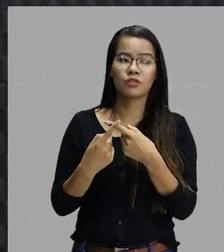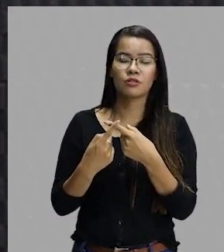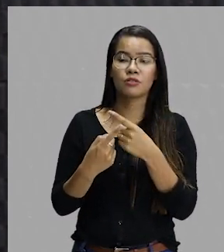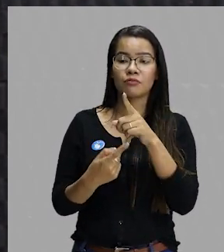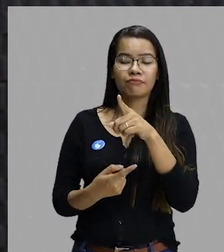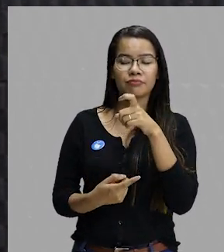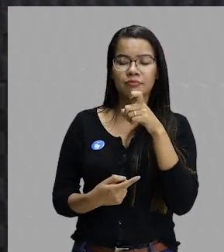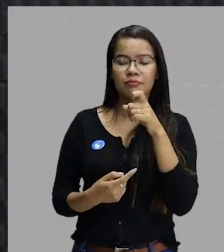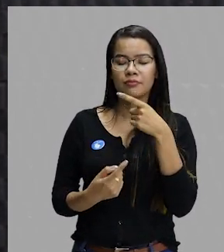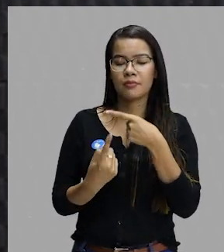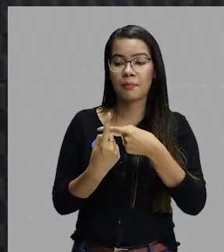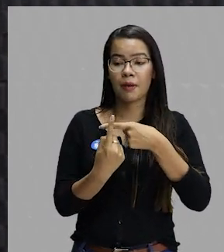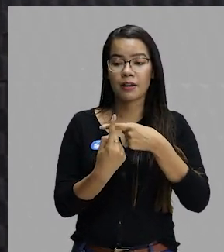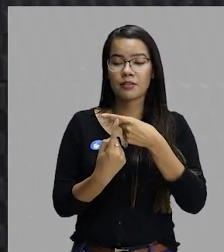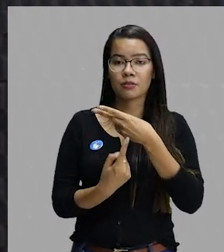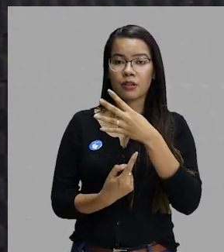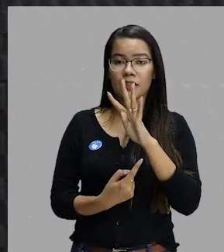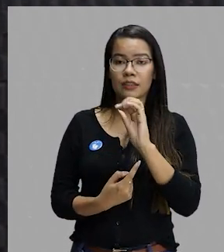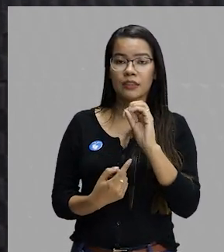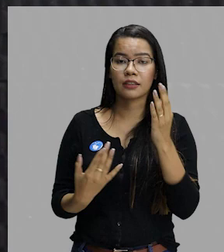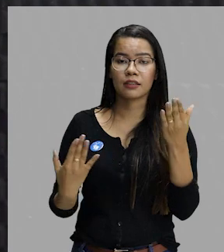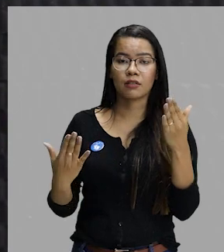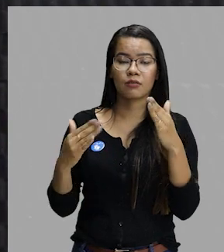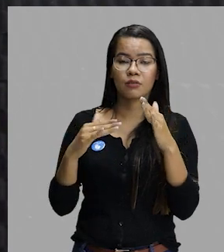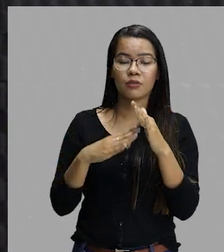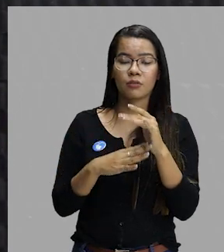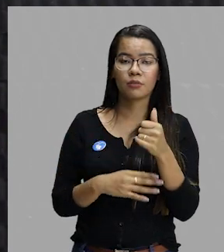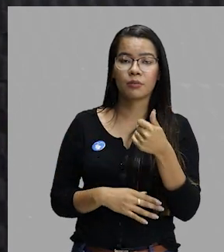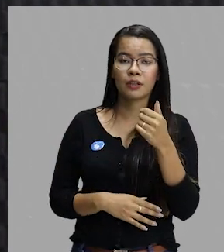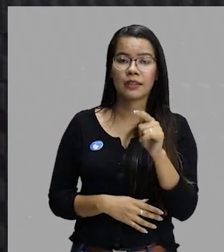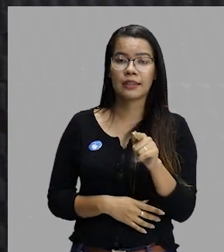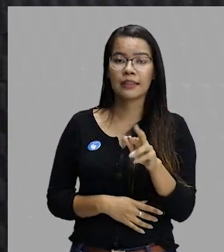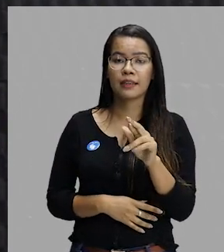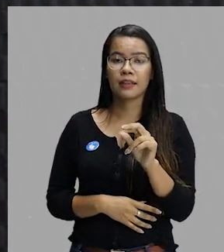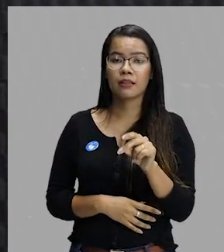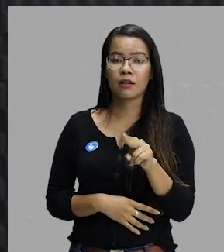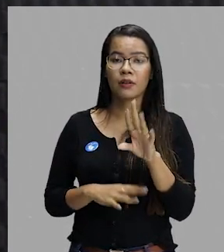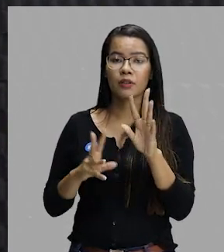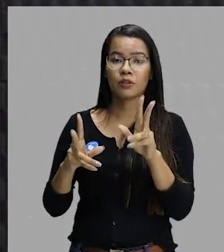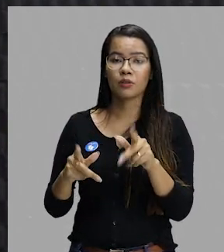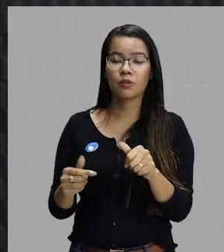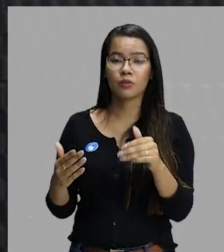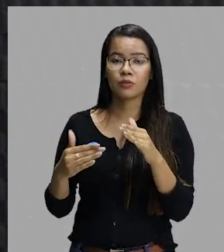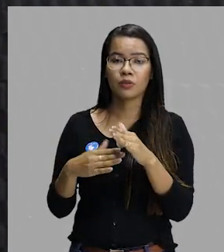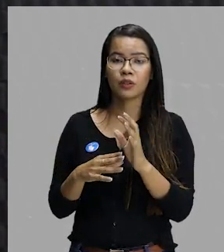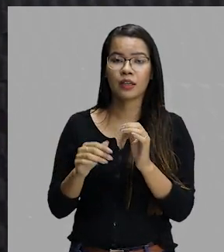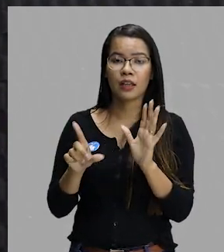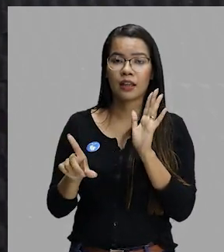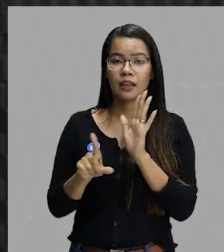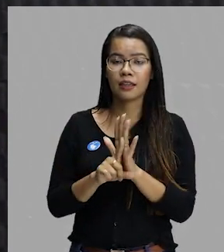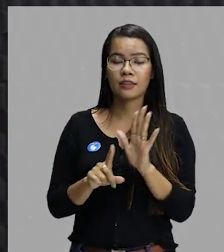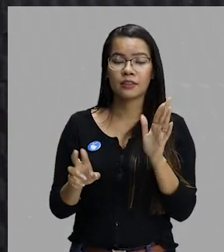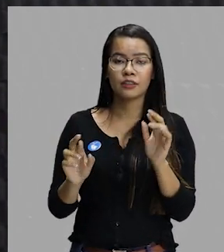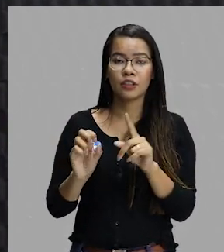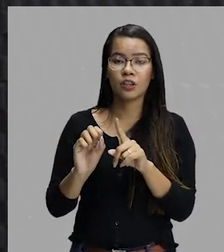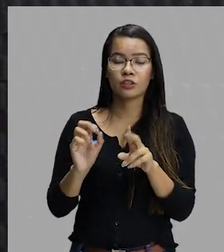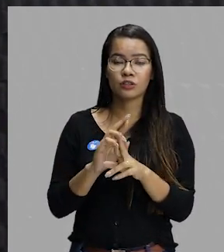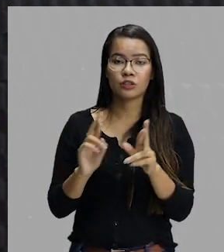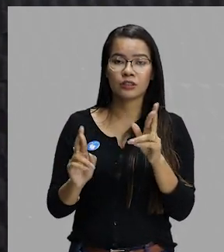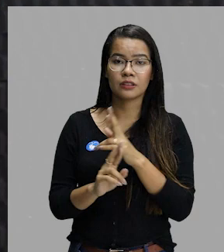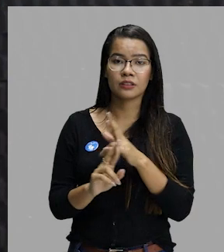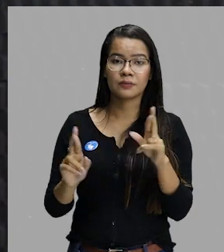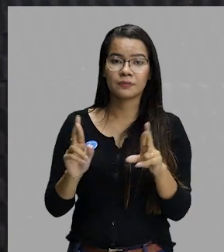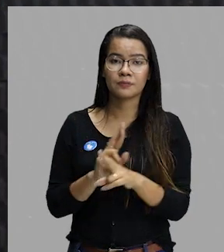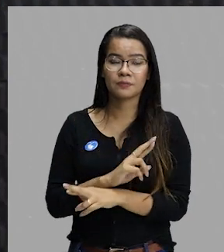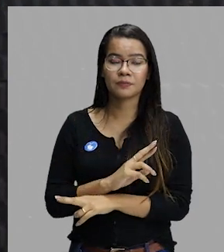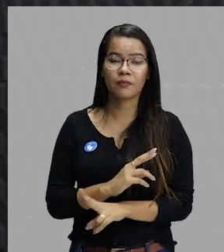Tá? Então, uma função do primeiro grau é toda função cuja lei de associação, cuja lei que